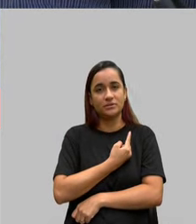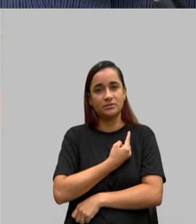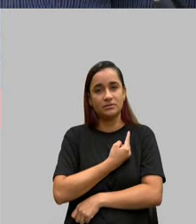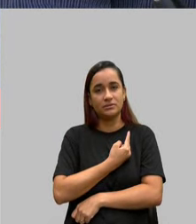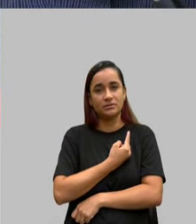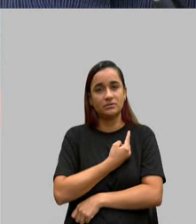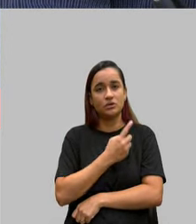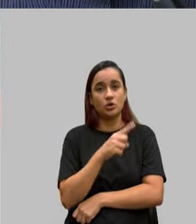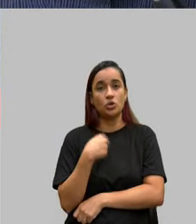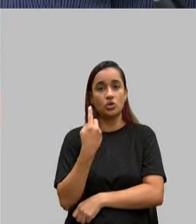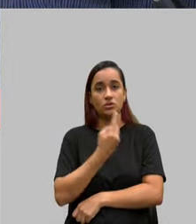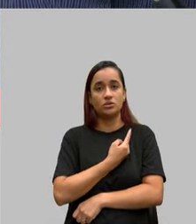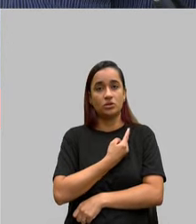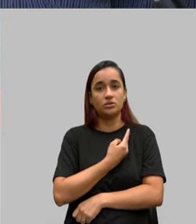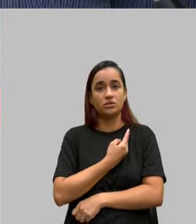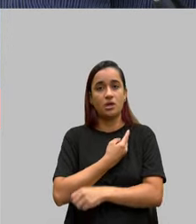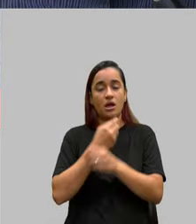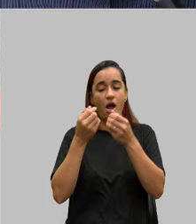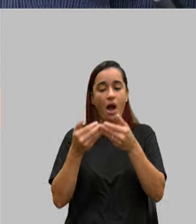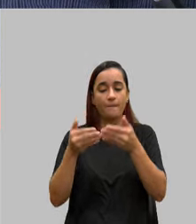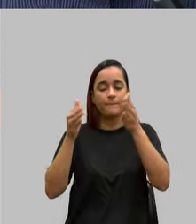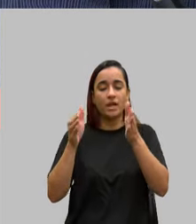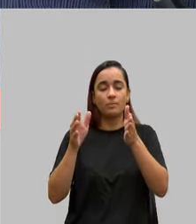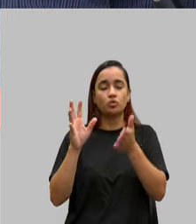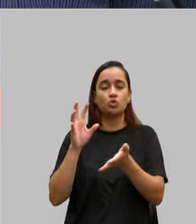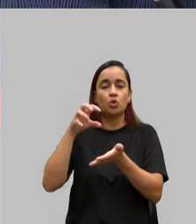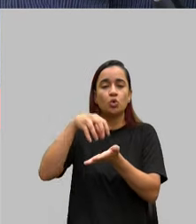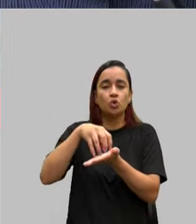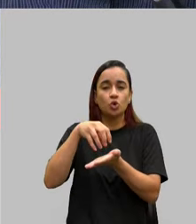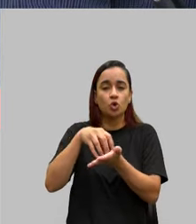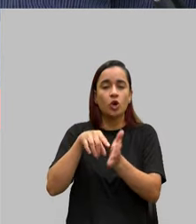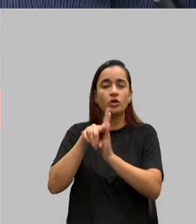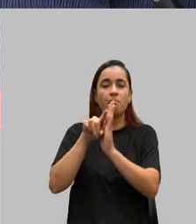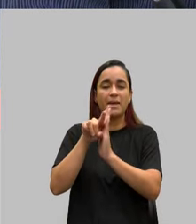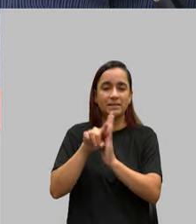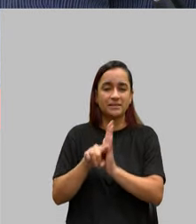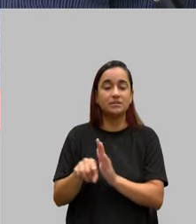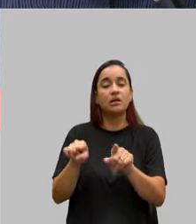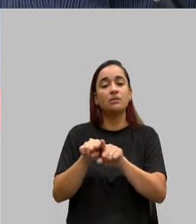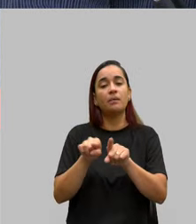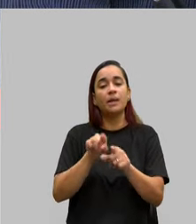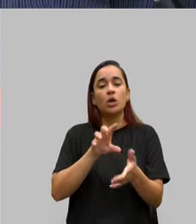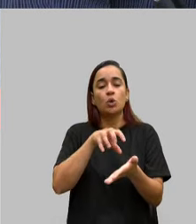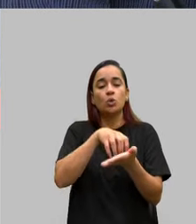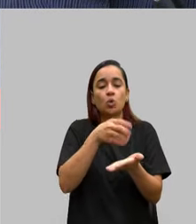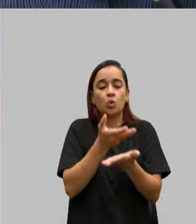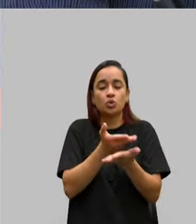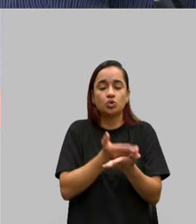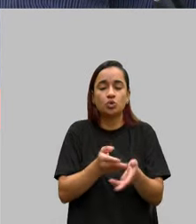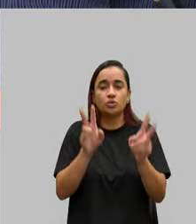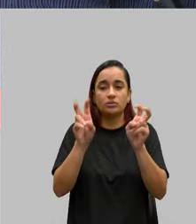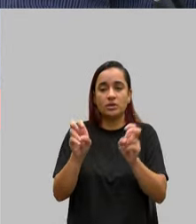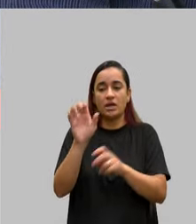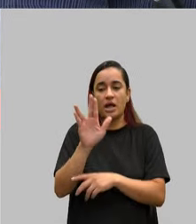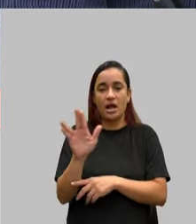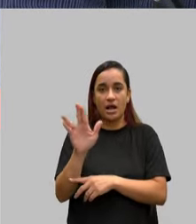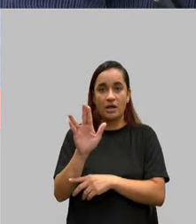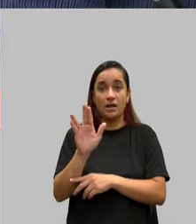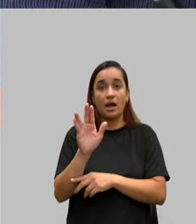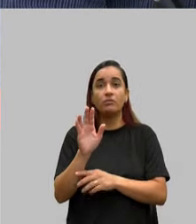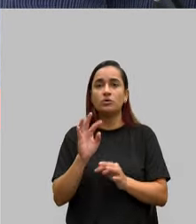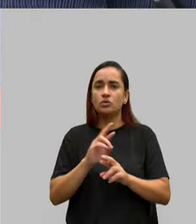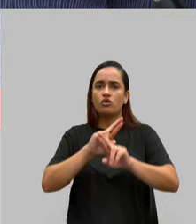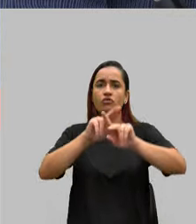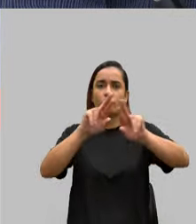nós instauramos o núcleo de pesquisas e o Núcleo de Estudos em cannabis reunindo assim professores